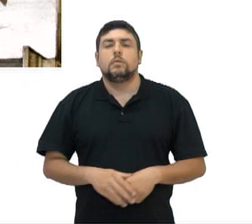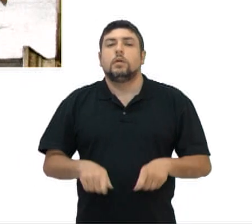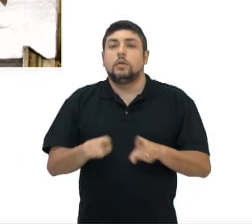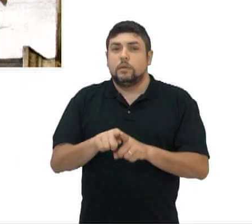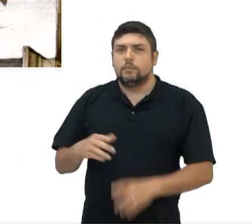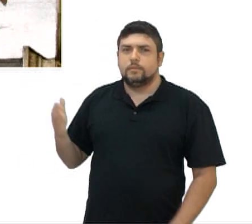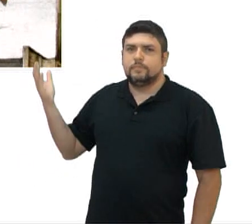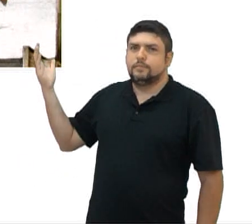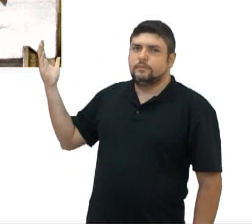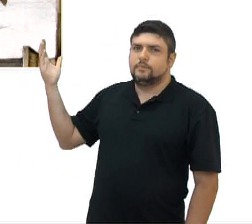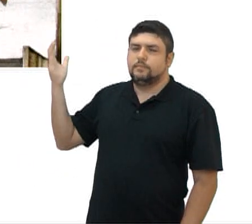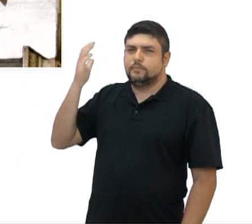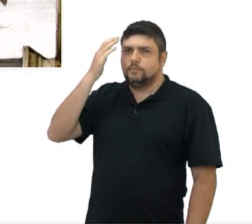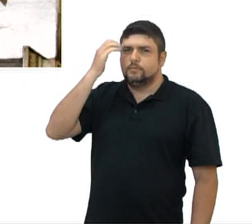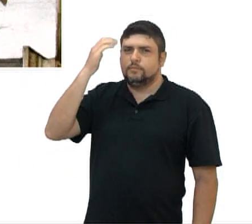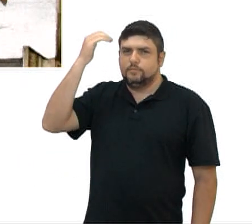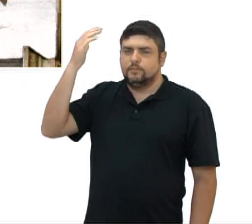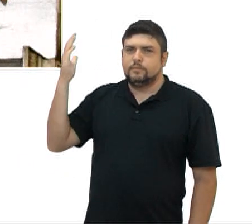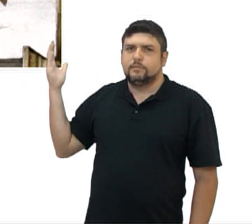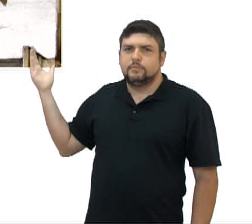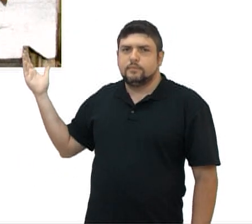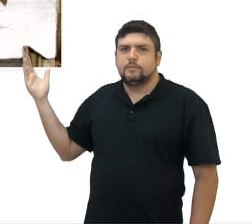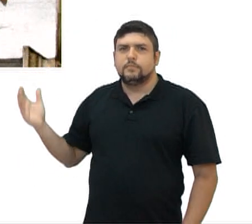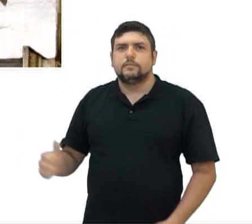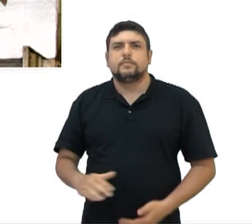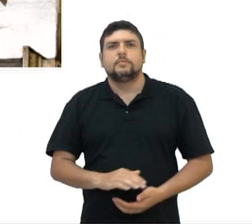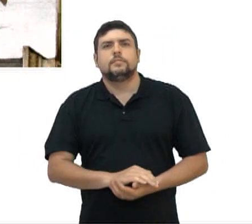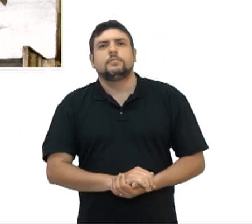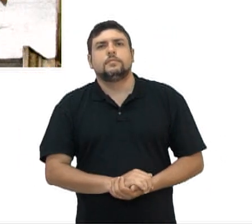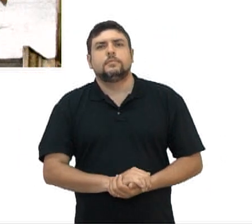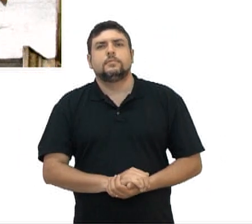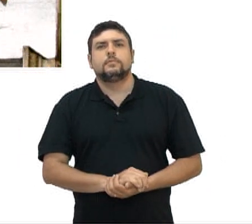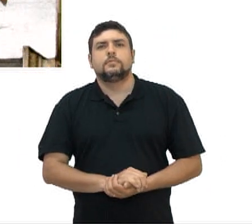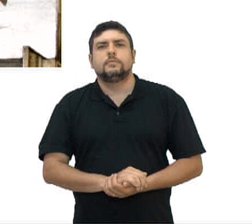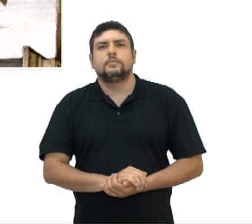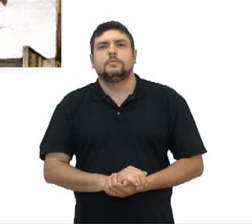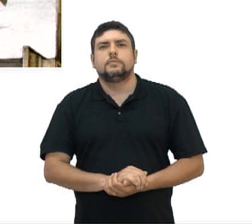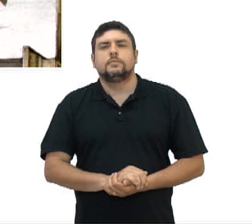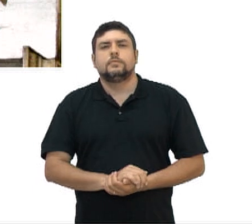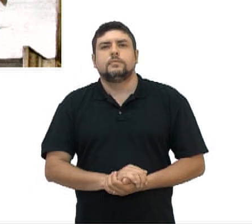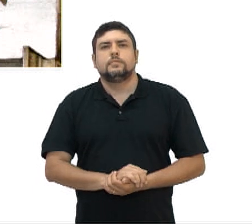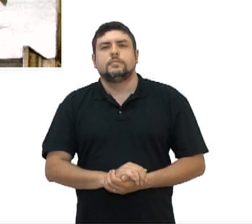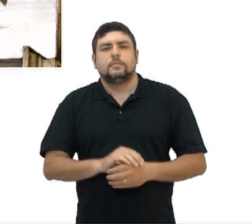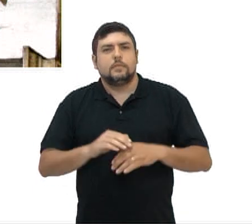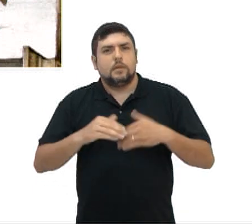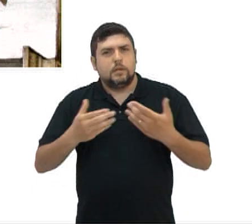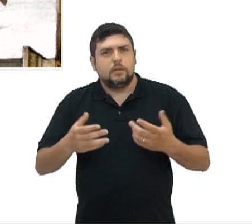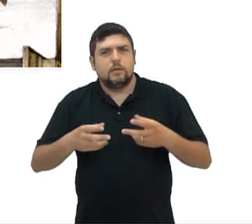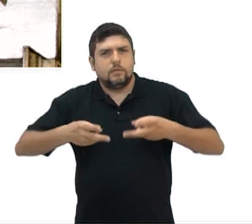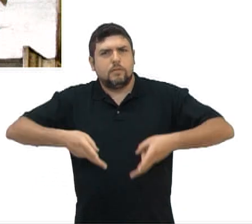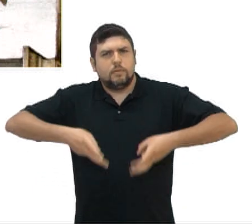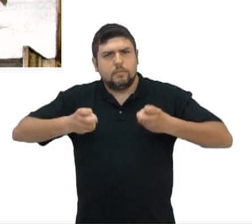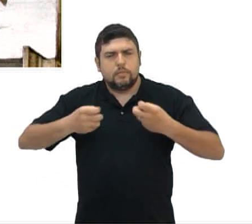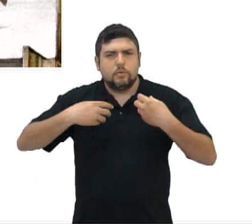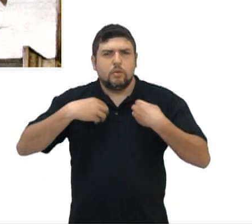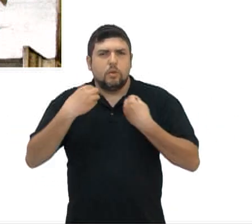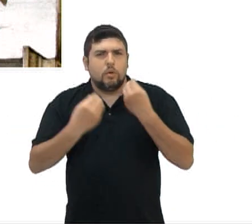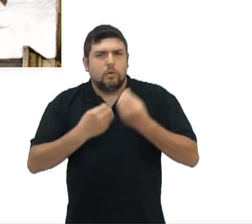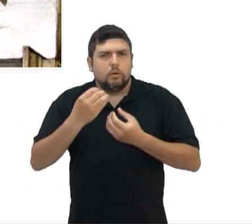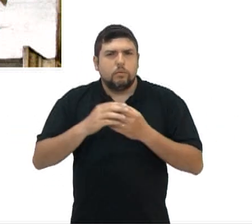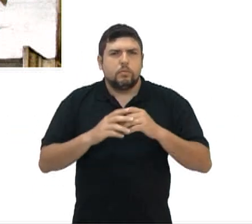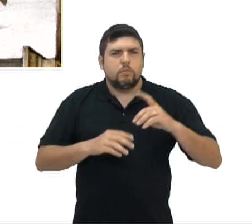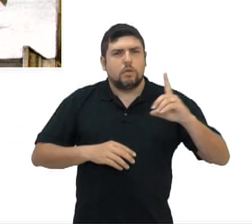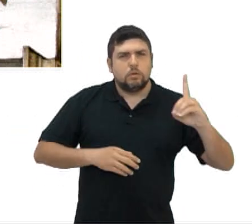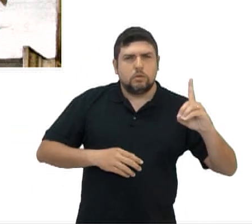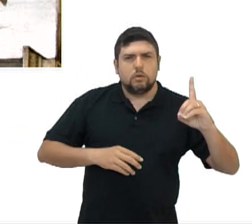Criação de Adão, de Michelangelo, então principalmente mostrando isso, né? Aqui tem até uma oposição, Deus e